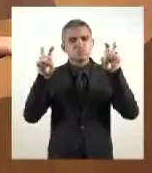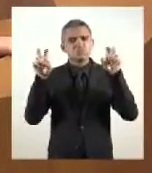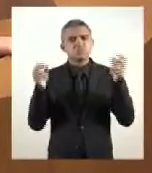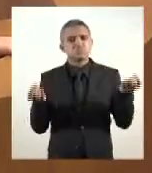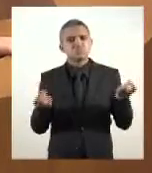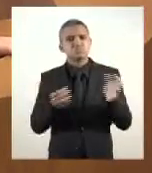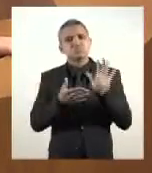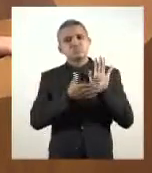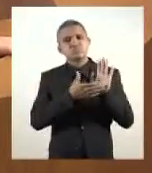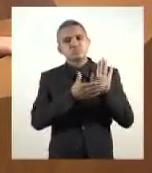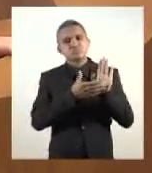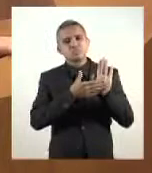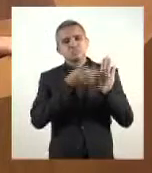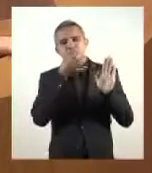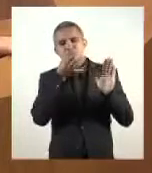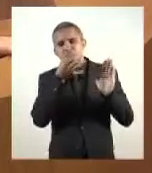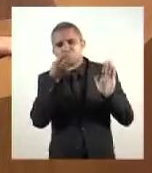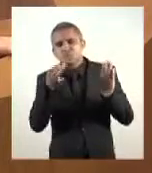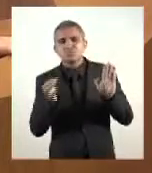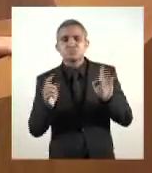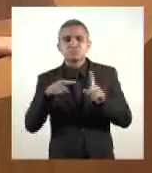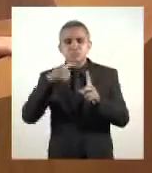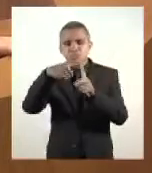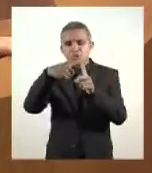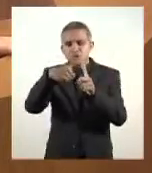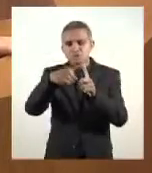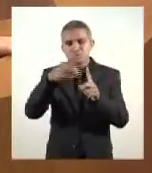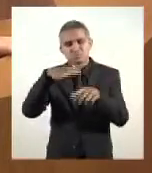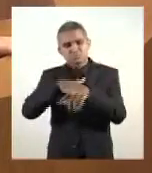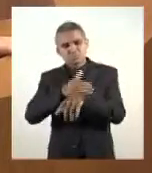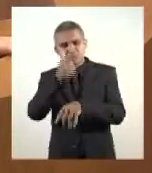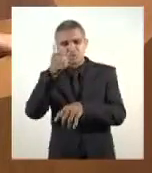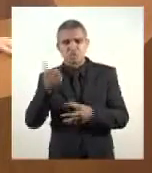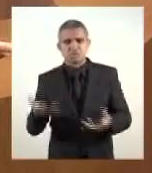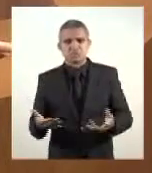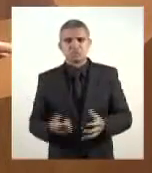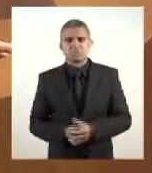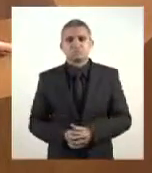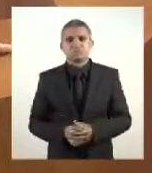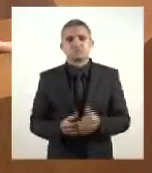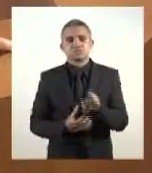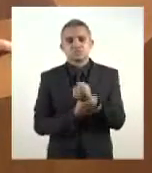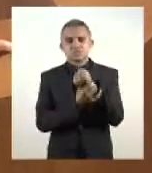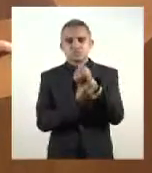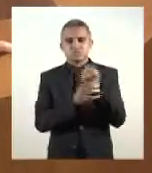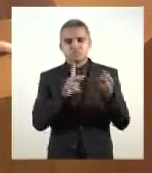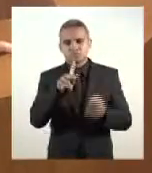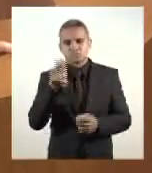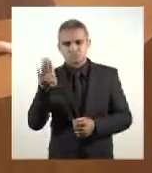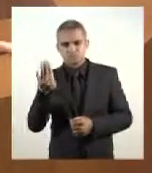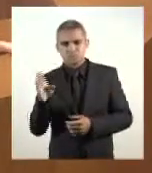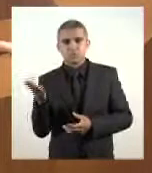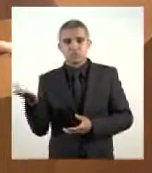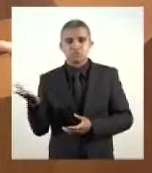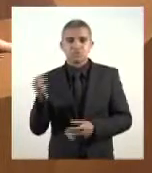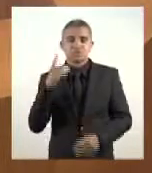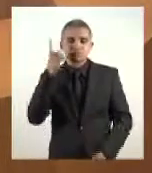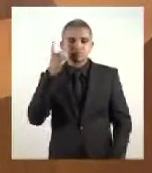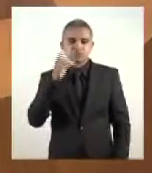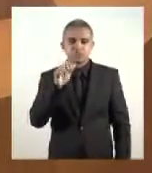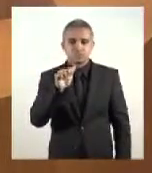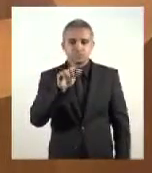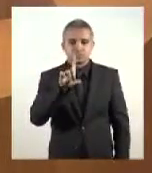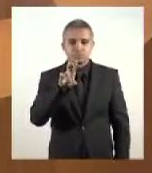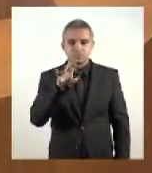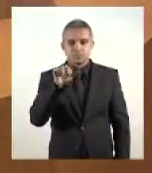apresentar proposições positivas, no sentido de melhorar a situação da segurança pública. Concedo uma parte ao deputado Adriano Sarney.